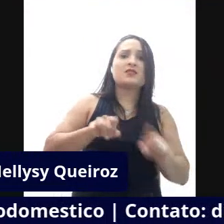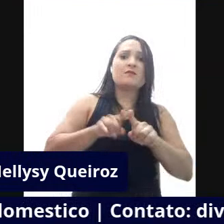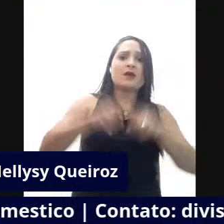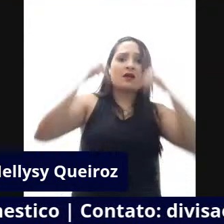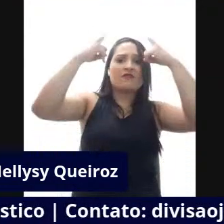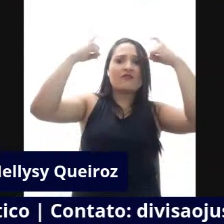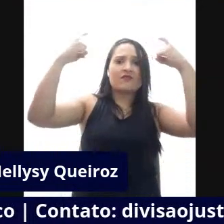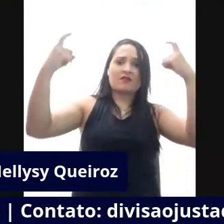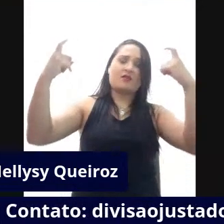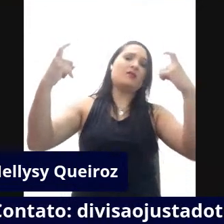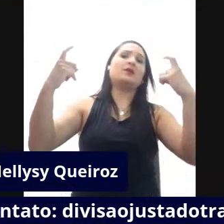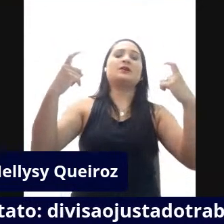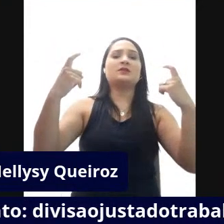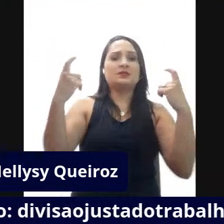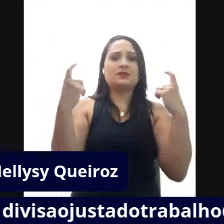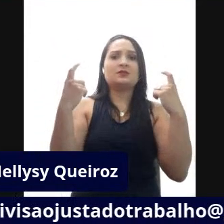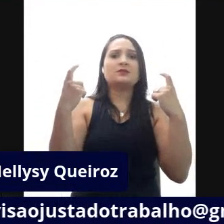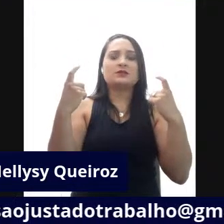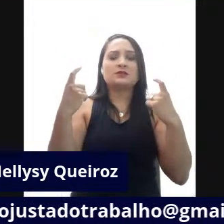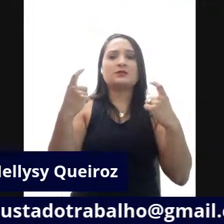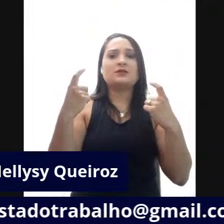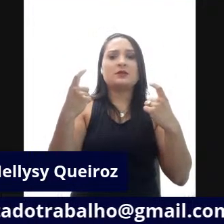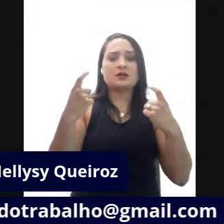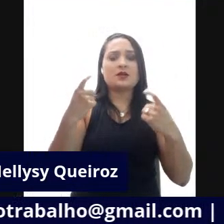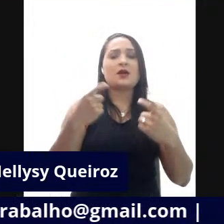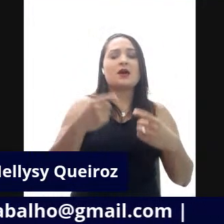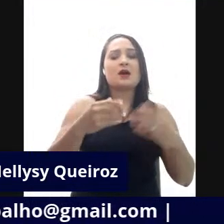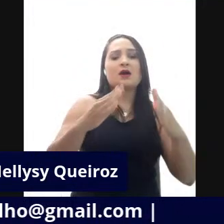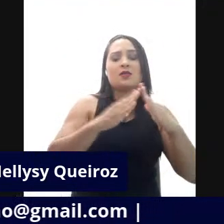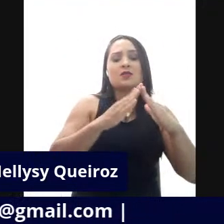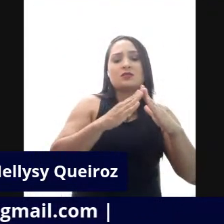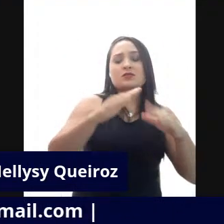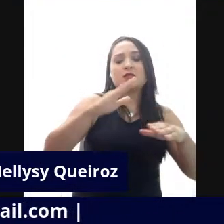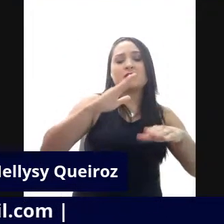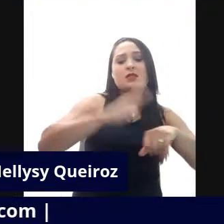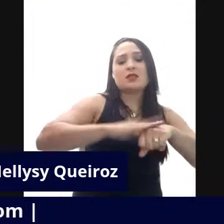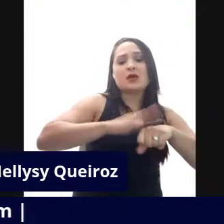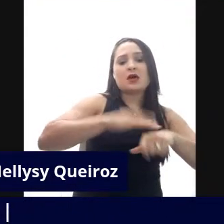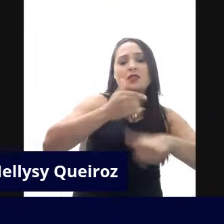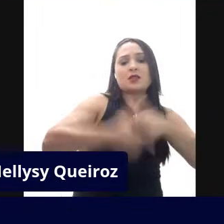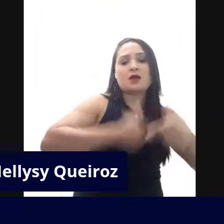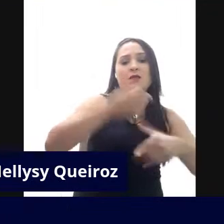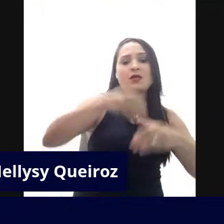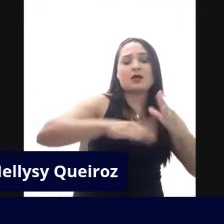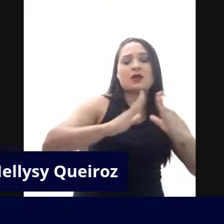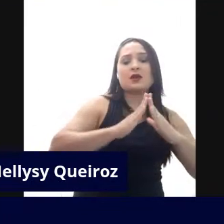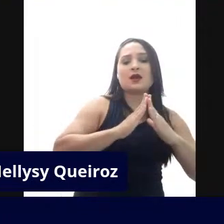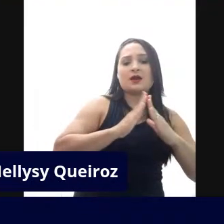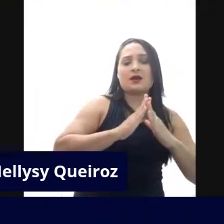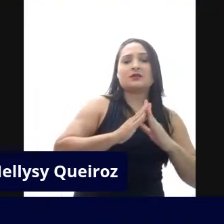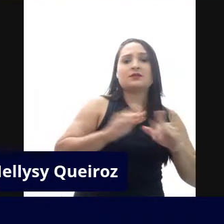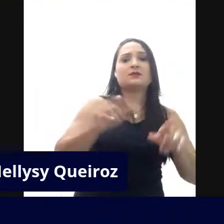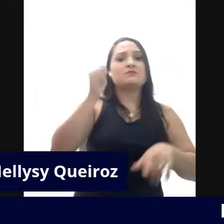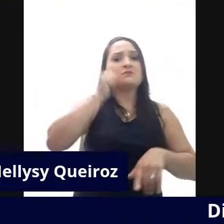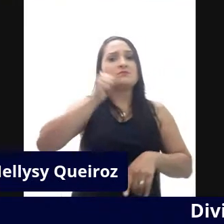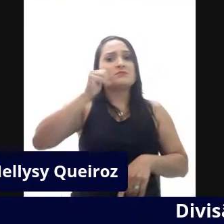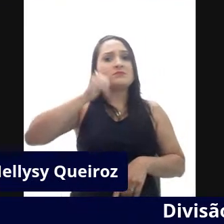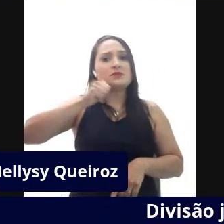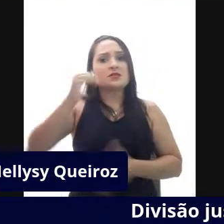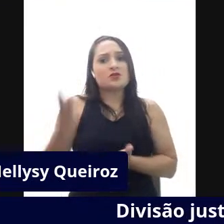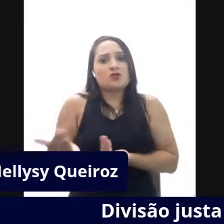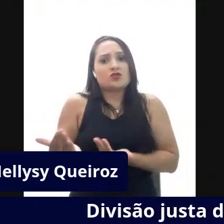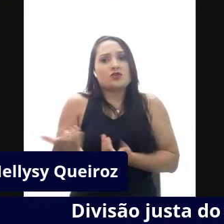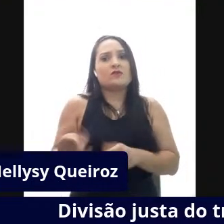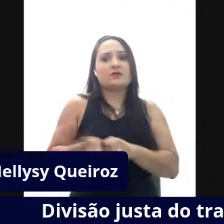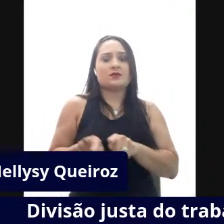contra mulheres e meninas também. Então, essas duas questões, elas são fundamentais para que ela ganhe